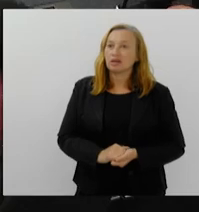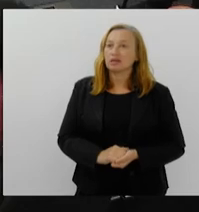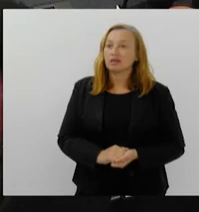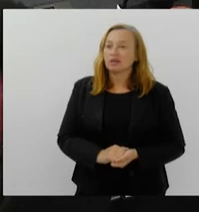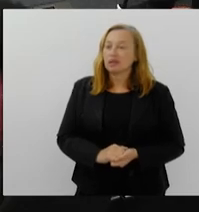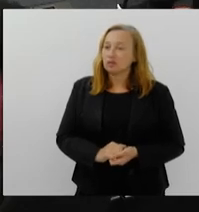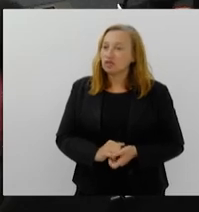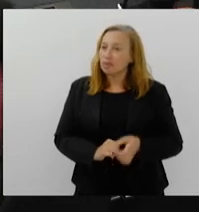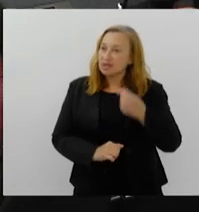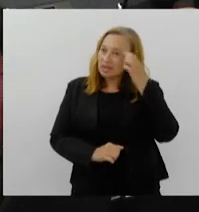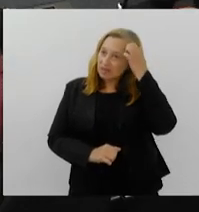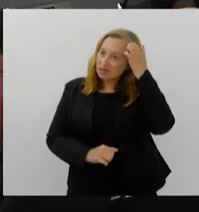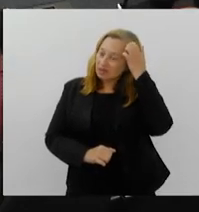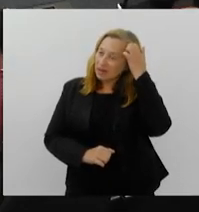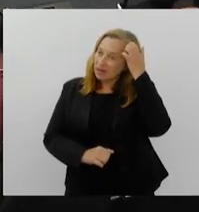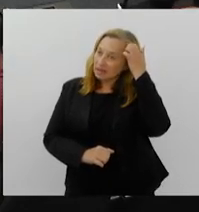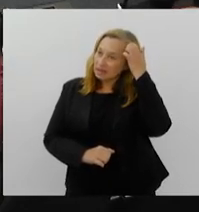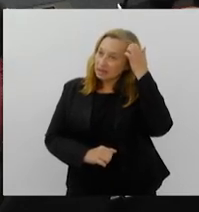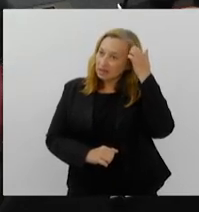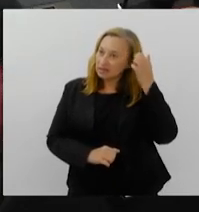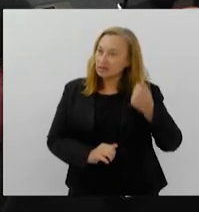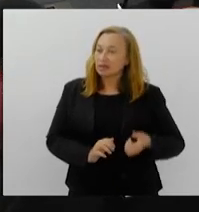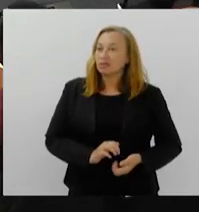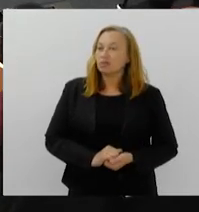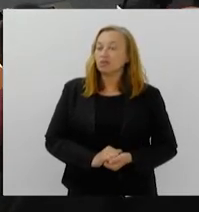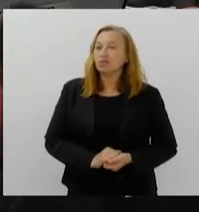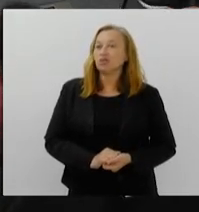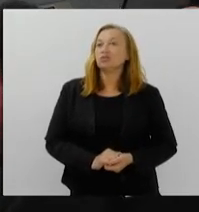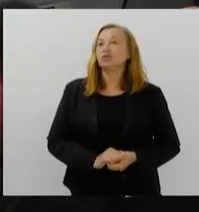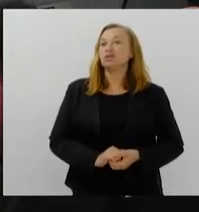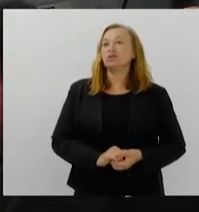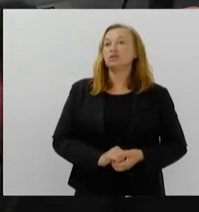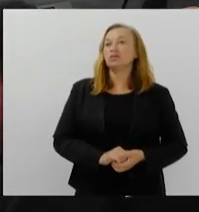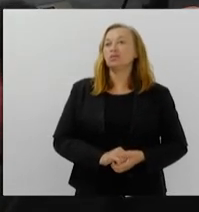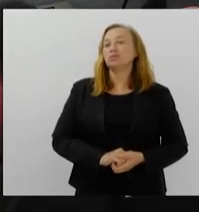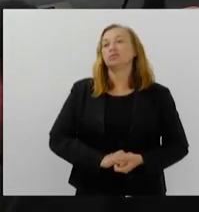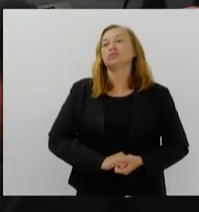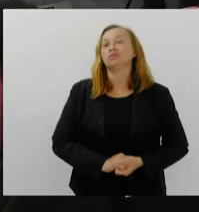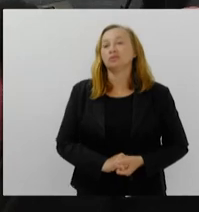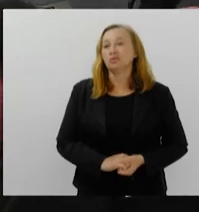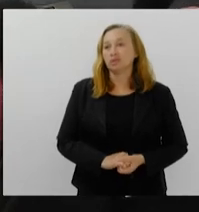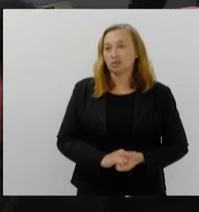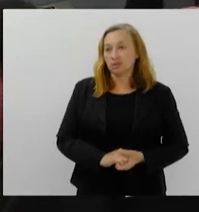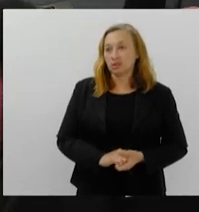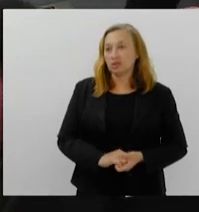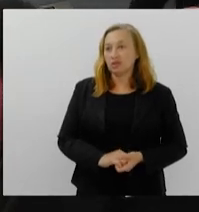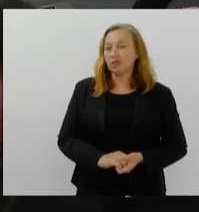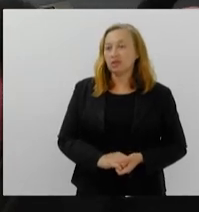Boa noite. Tem que ligar.